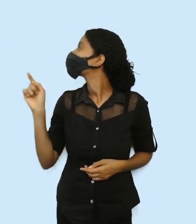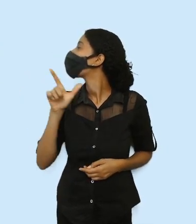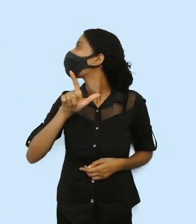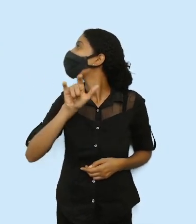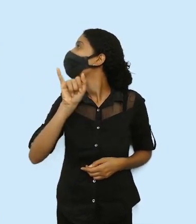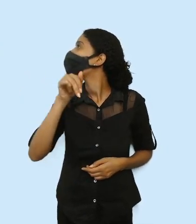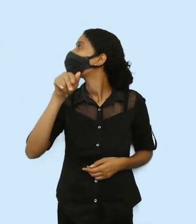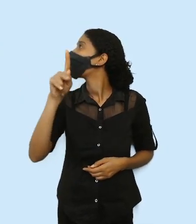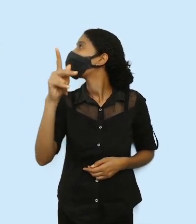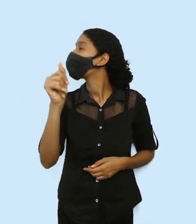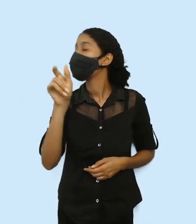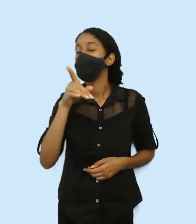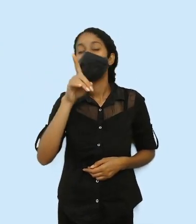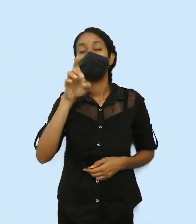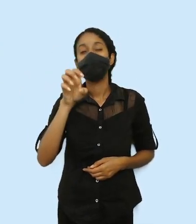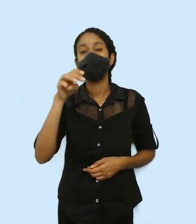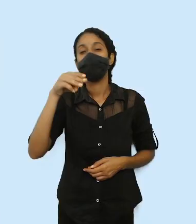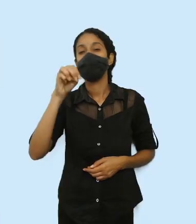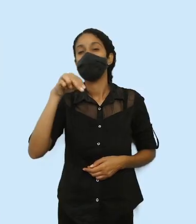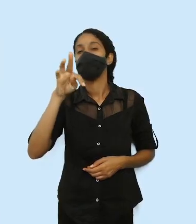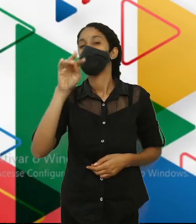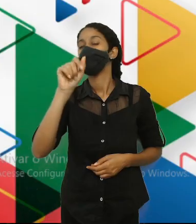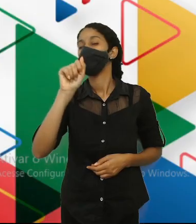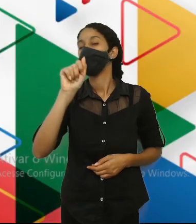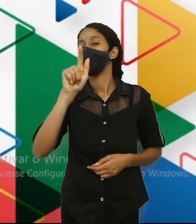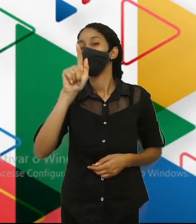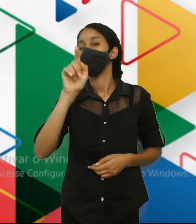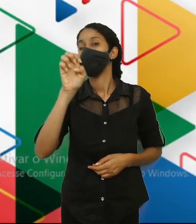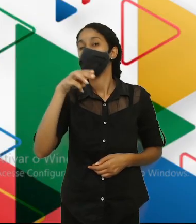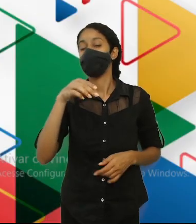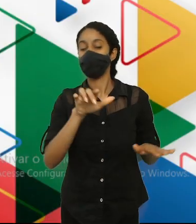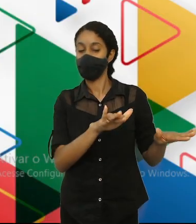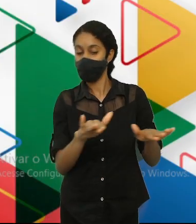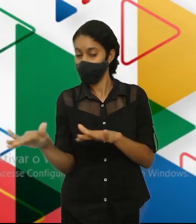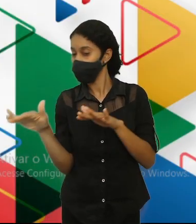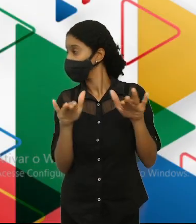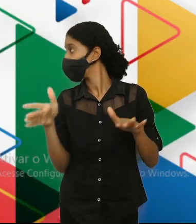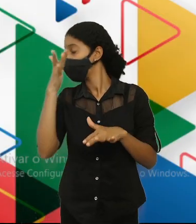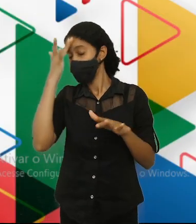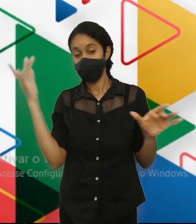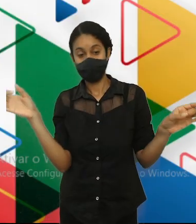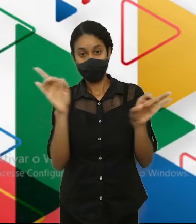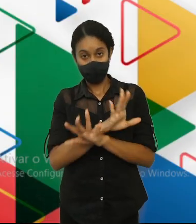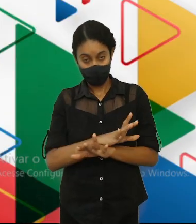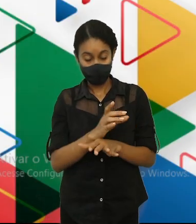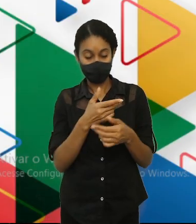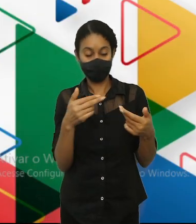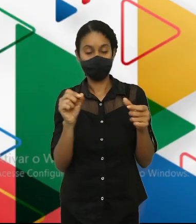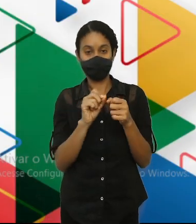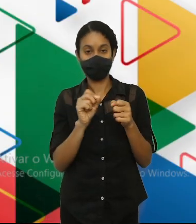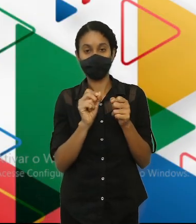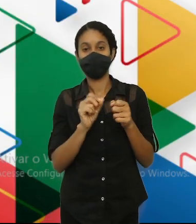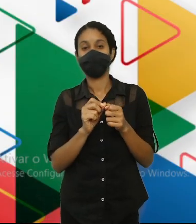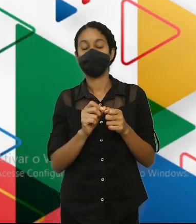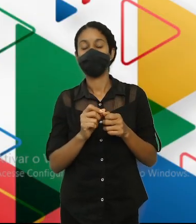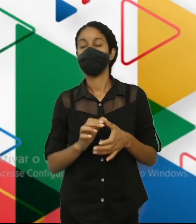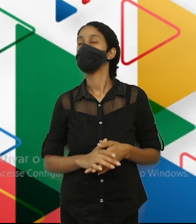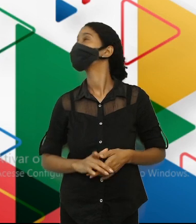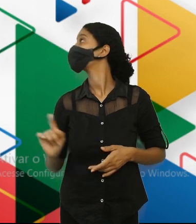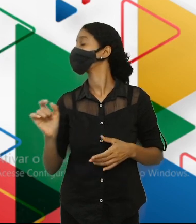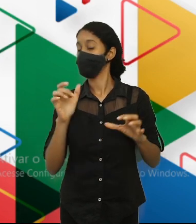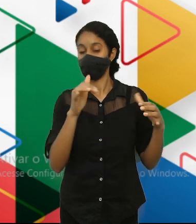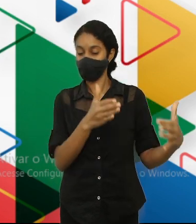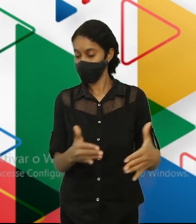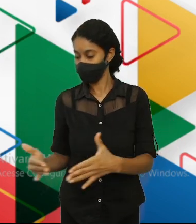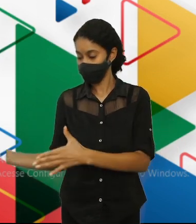tá vendo? Então, essa esteira está aí, na medida que as pessoas terminam a produção do que elas estão fazendo, coloca ali na esteira que